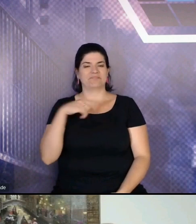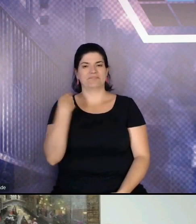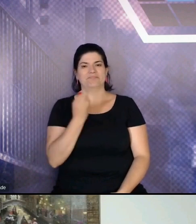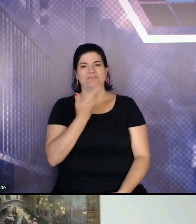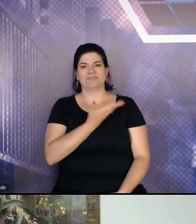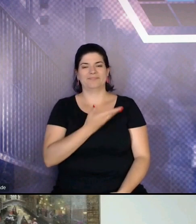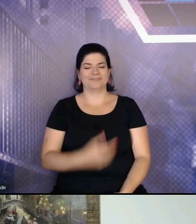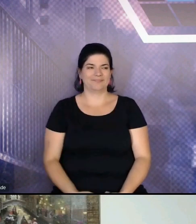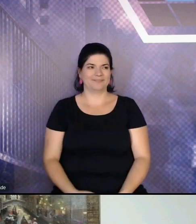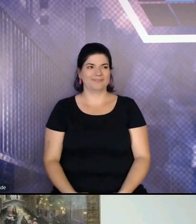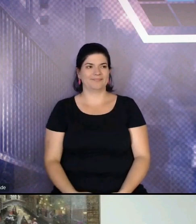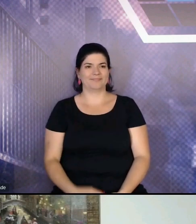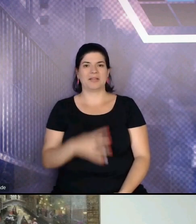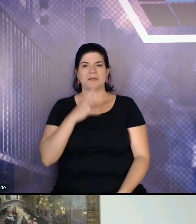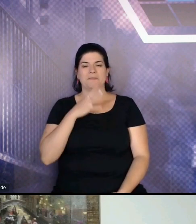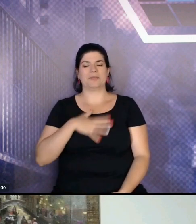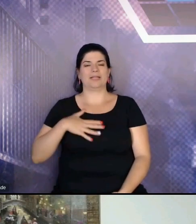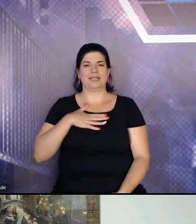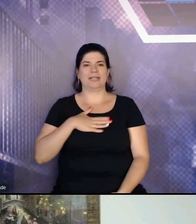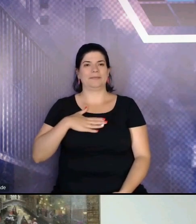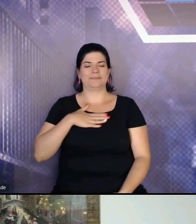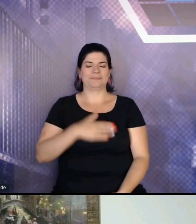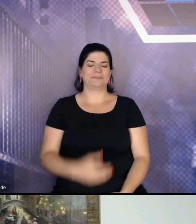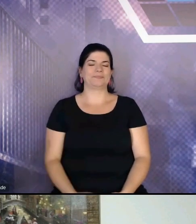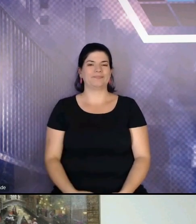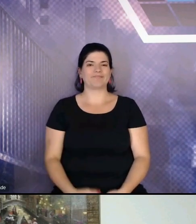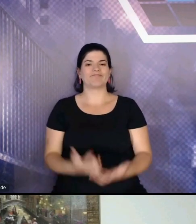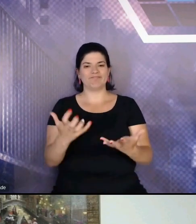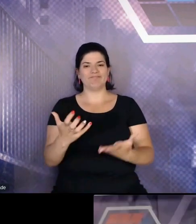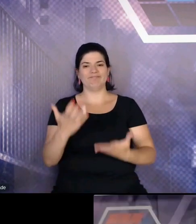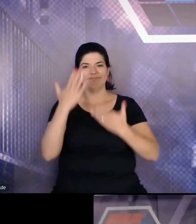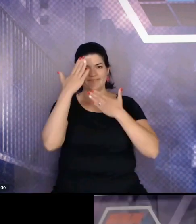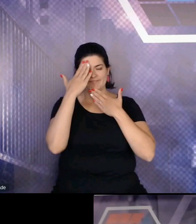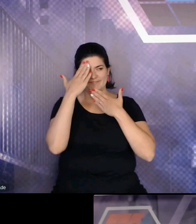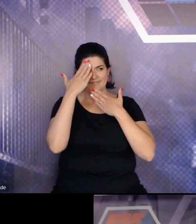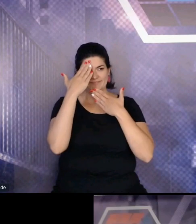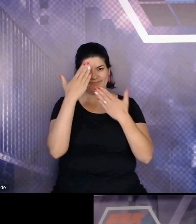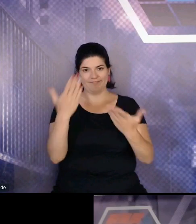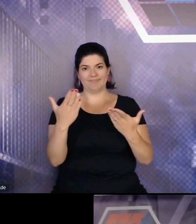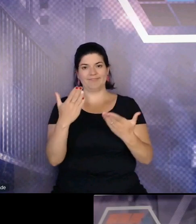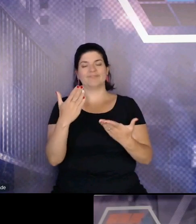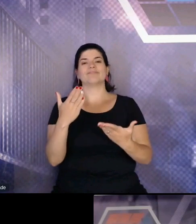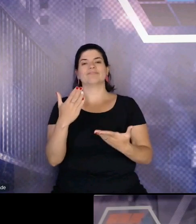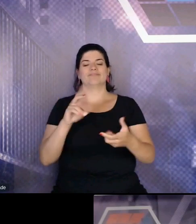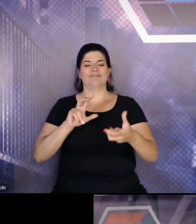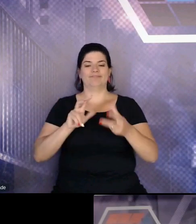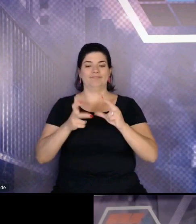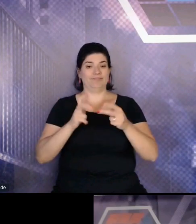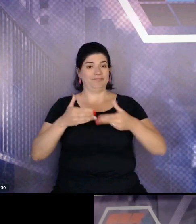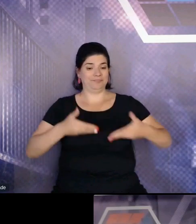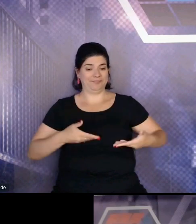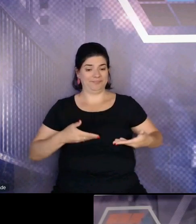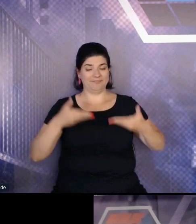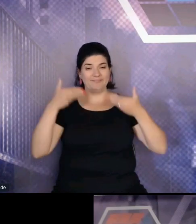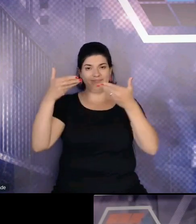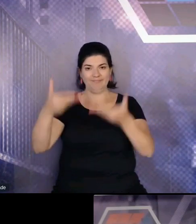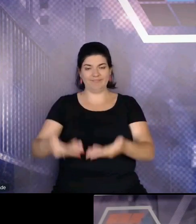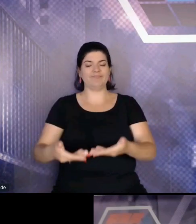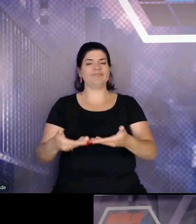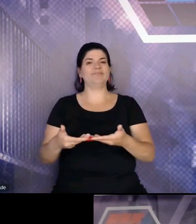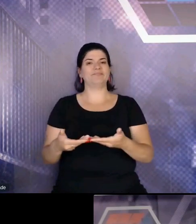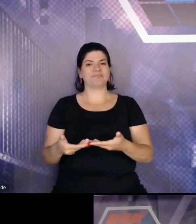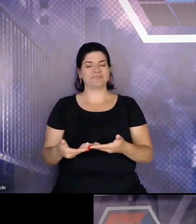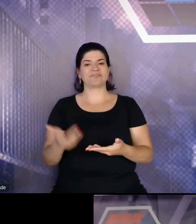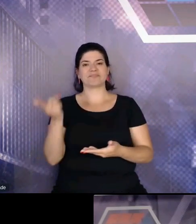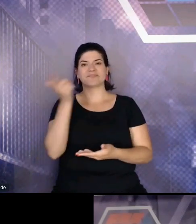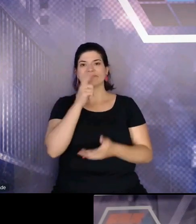prazer, Wellington. Bom, quero agradecer aí ao TDC pelo convite, né? Vai ser um prazer aí